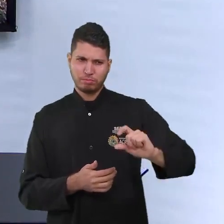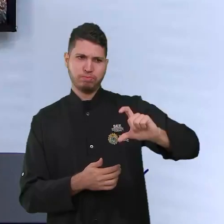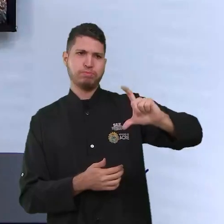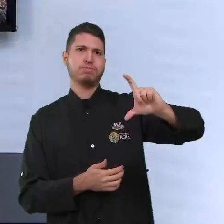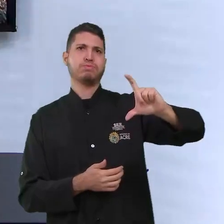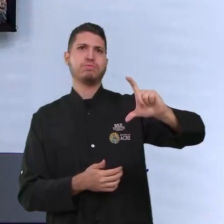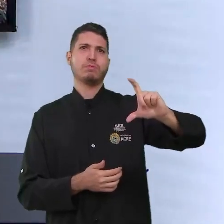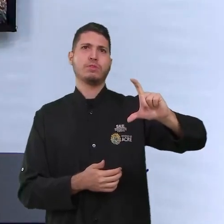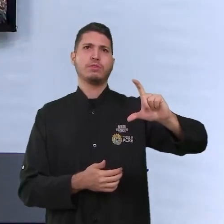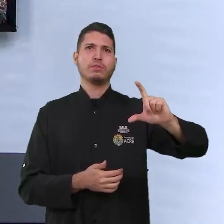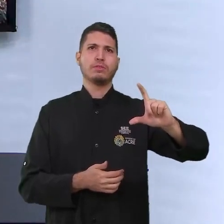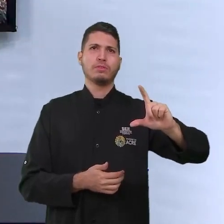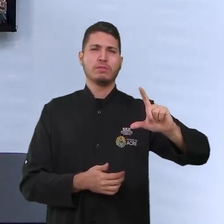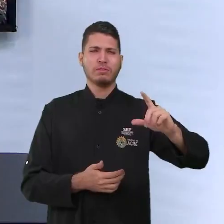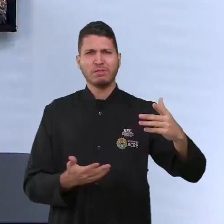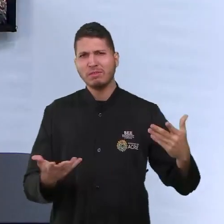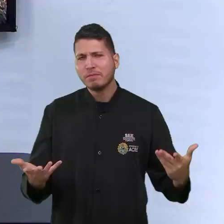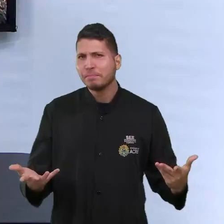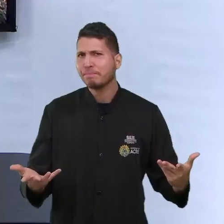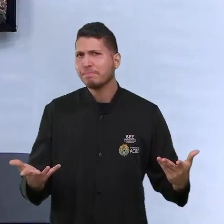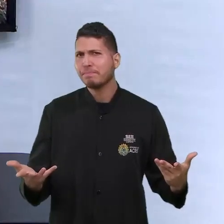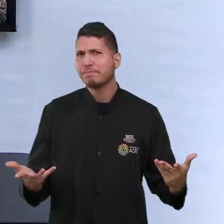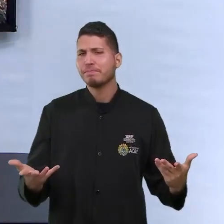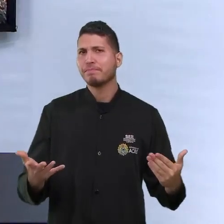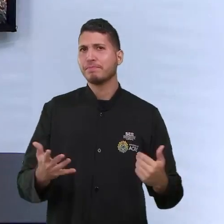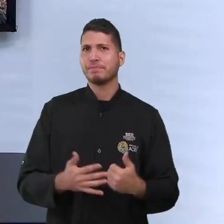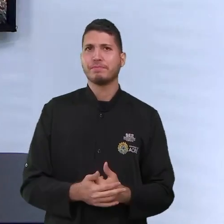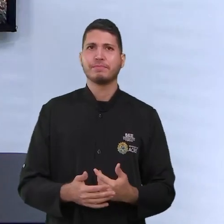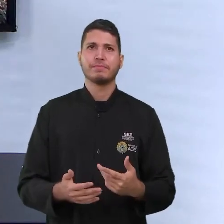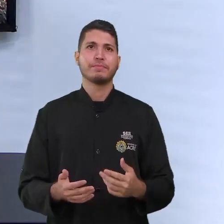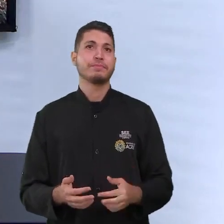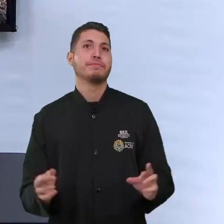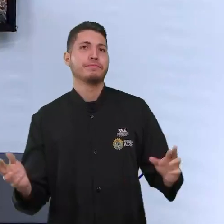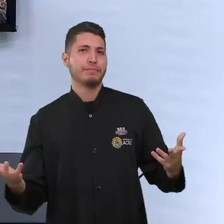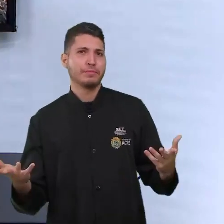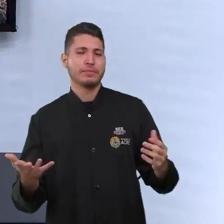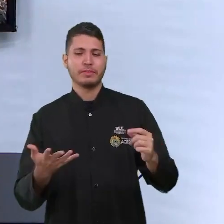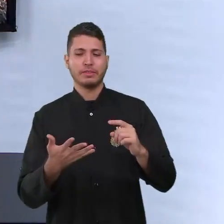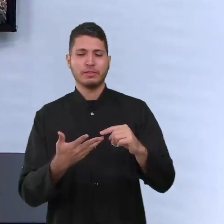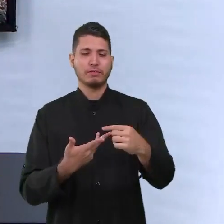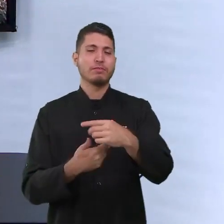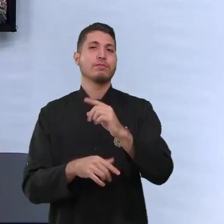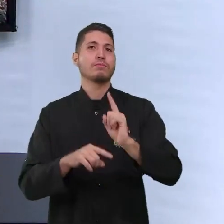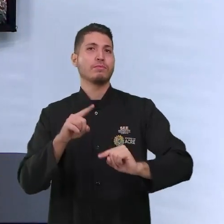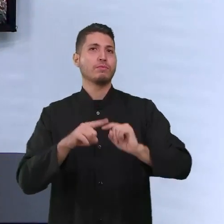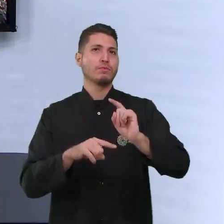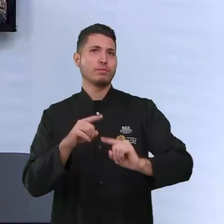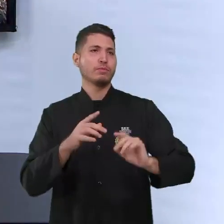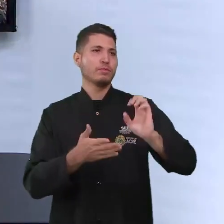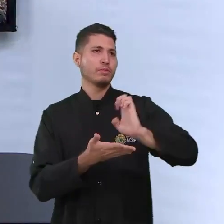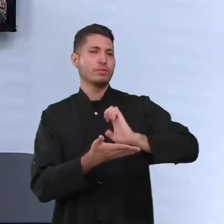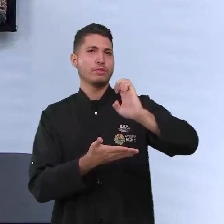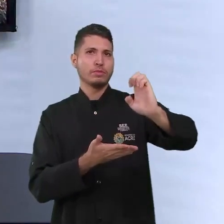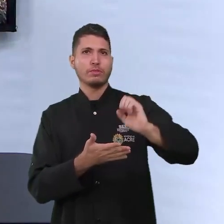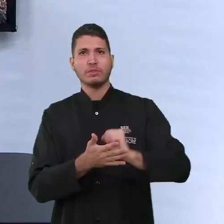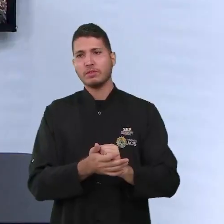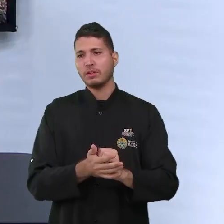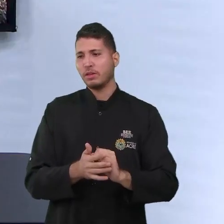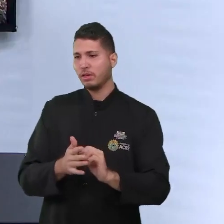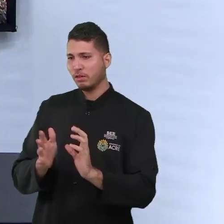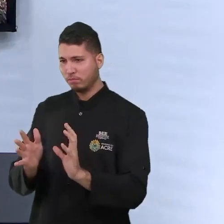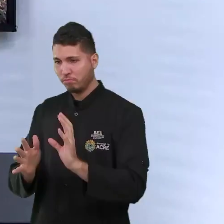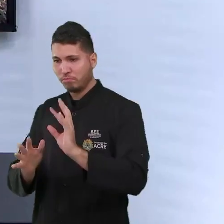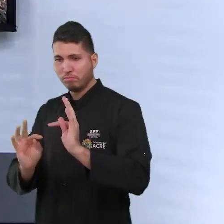de commodities, que é a questão da exportação da soja, do minério, do café, e quando nós falamos de tecnologia